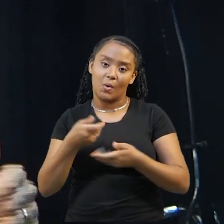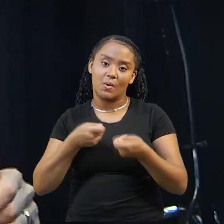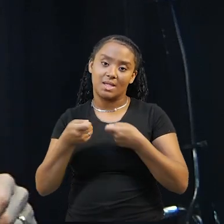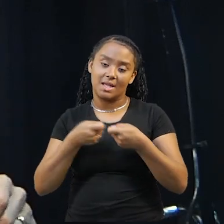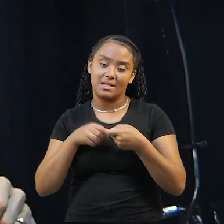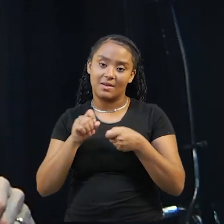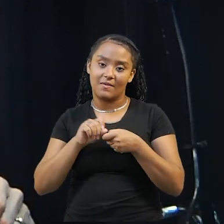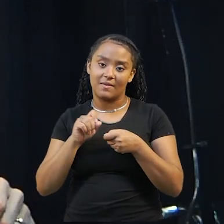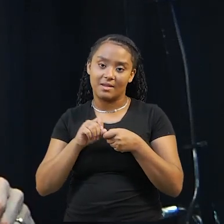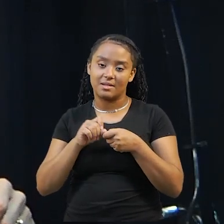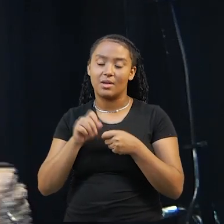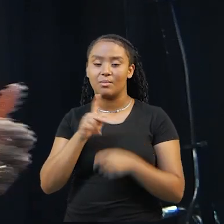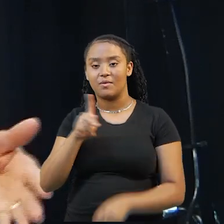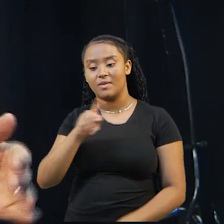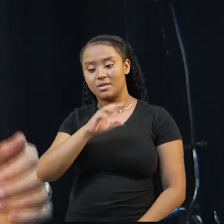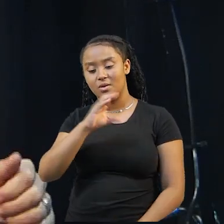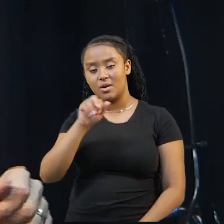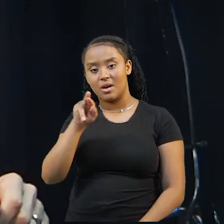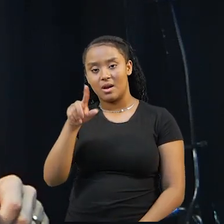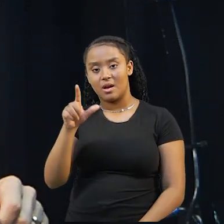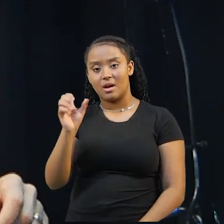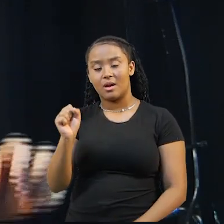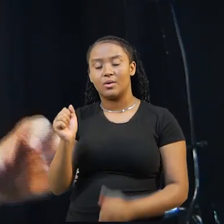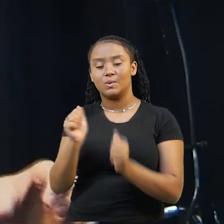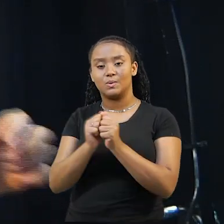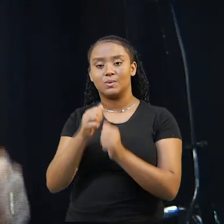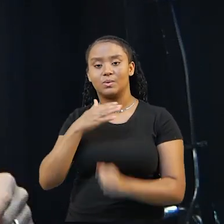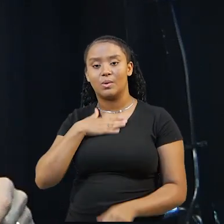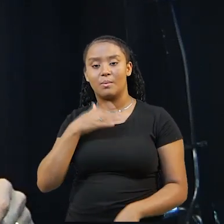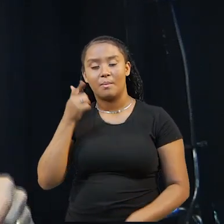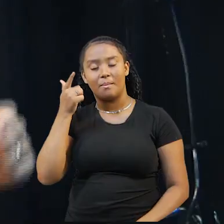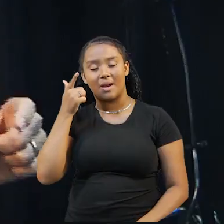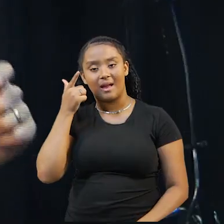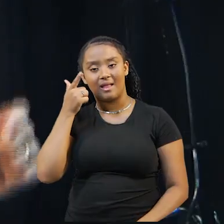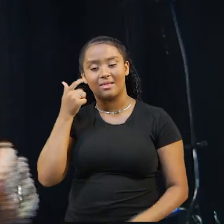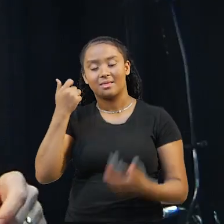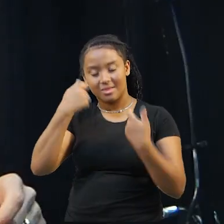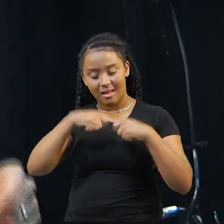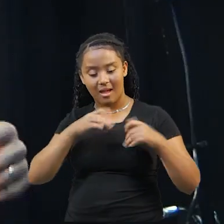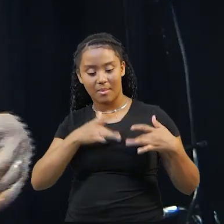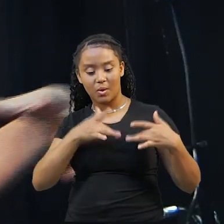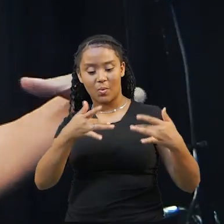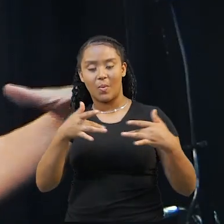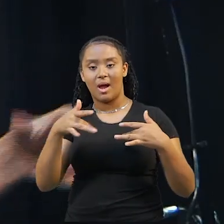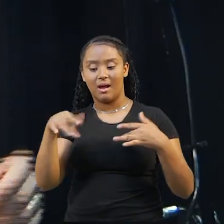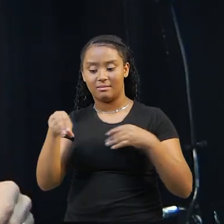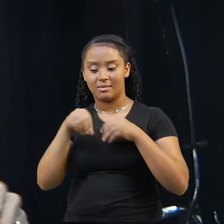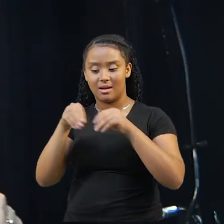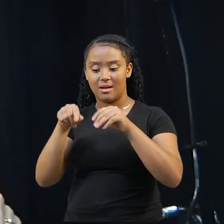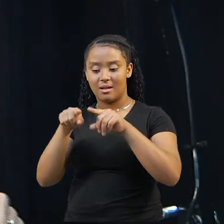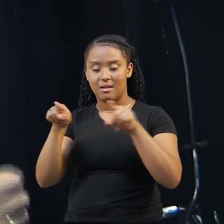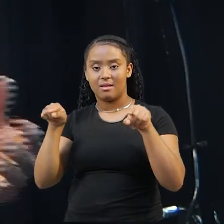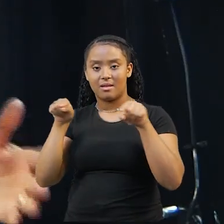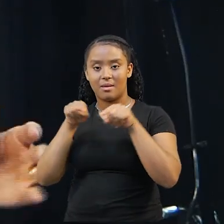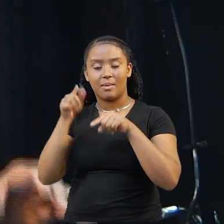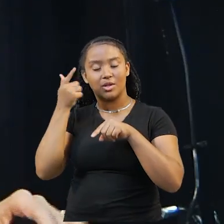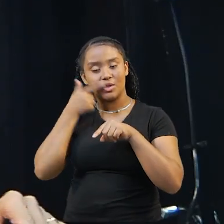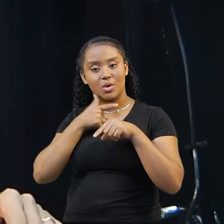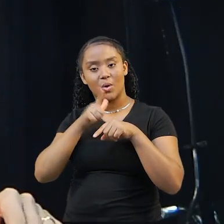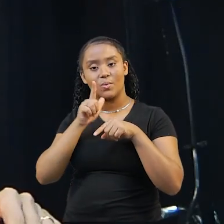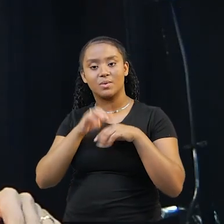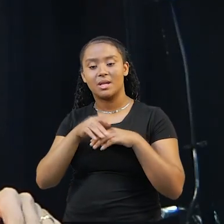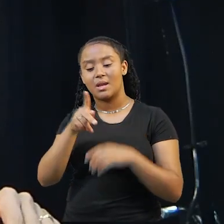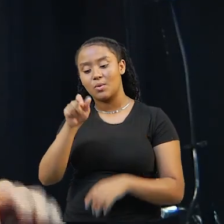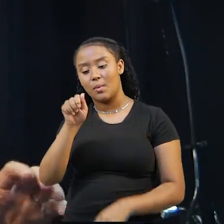do professor Carlos junto à FAEPO, para que fosse possível a doação desse pedaço do terreno para a gente conseguir executar